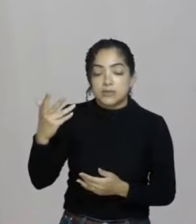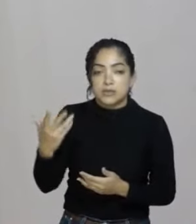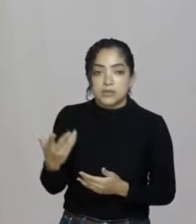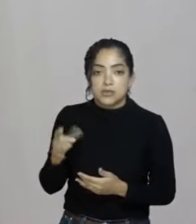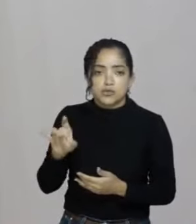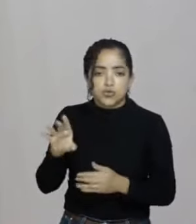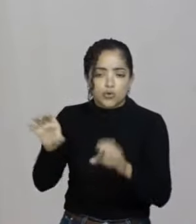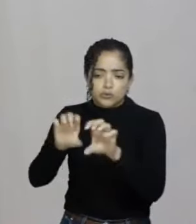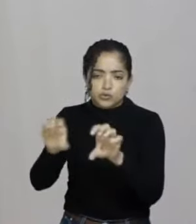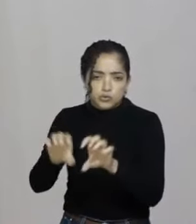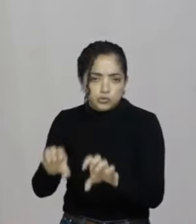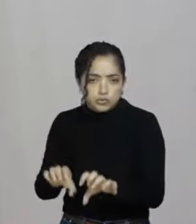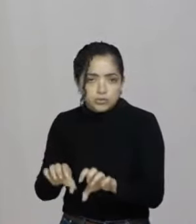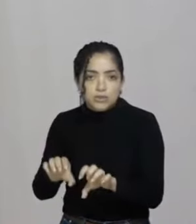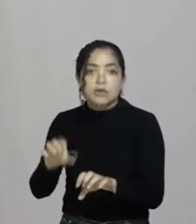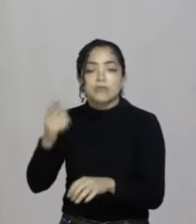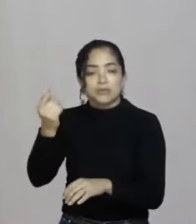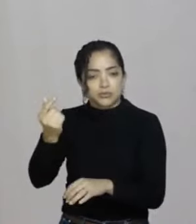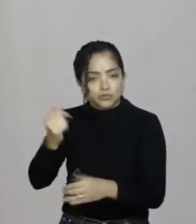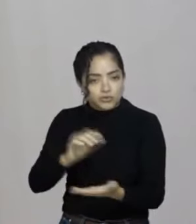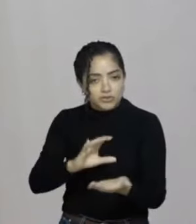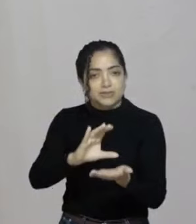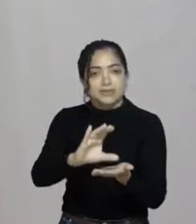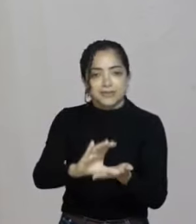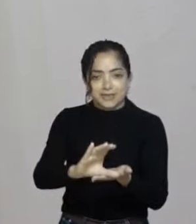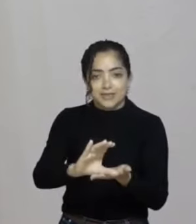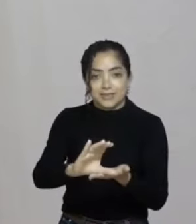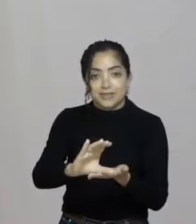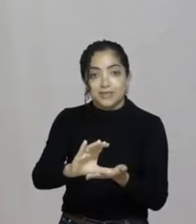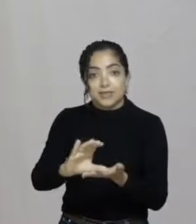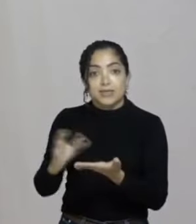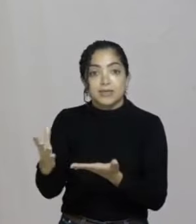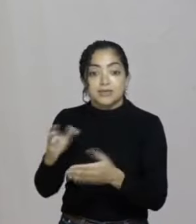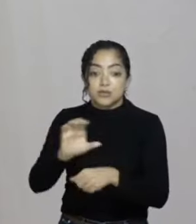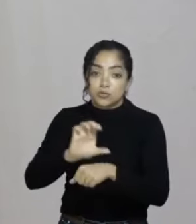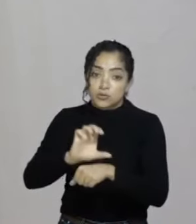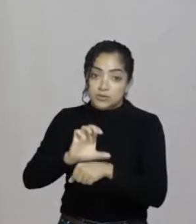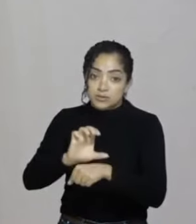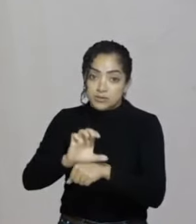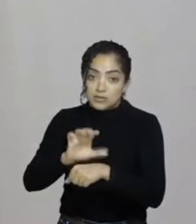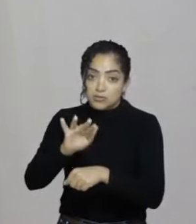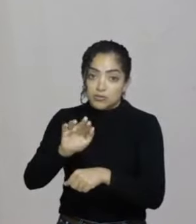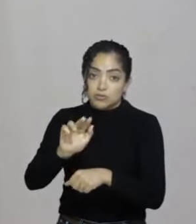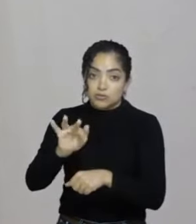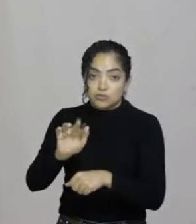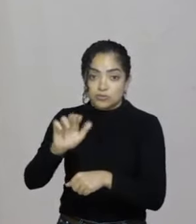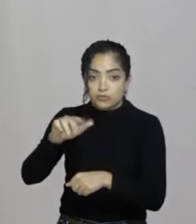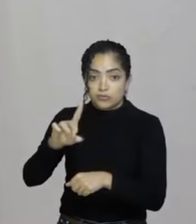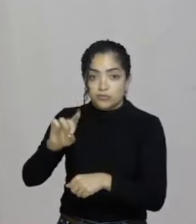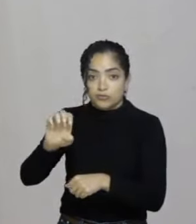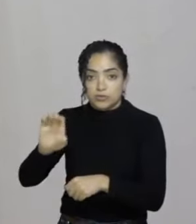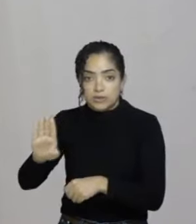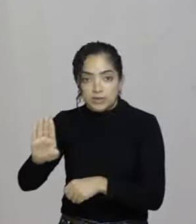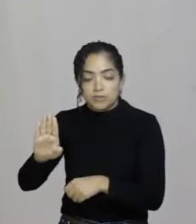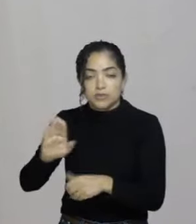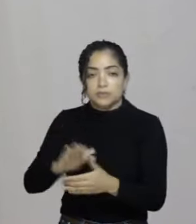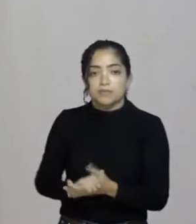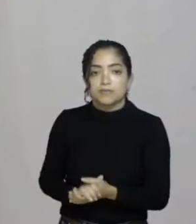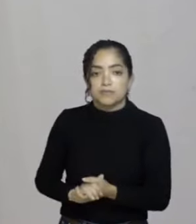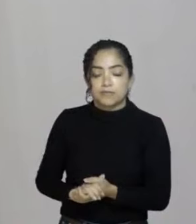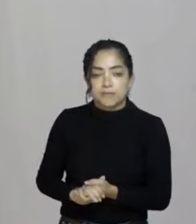só estrutura vai também um repasse o dinheiro que o estado recebe do fundeb para poder passar para esses municípios então